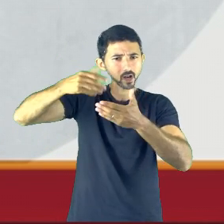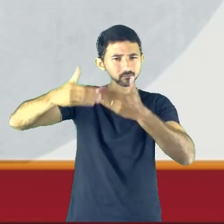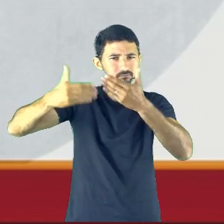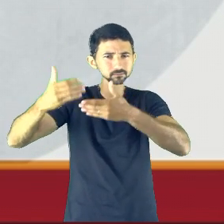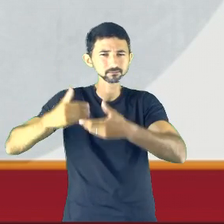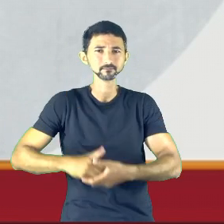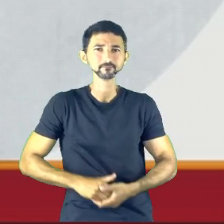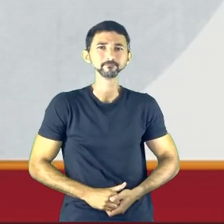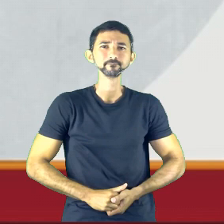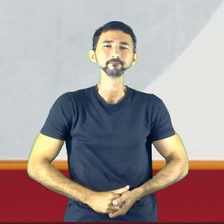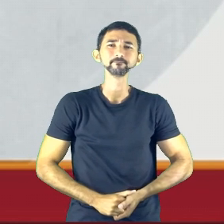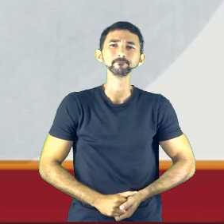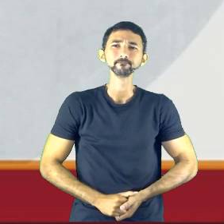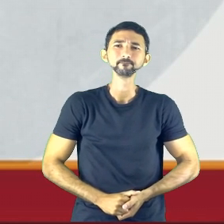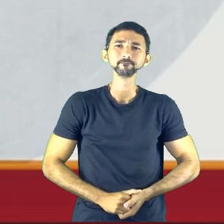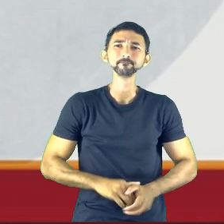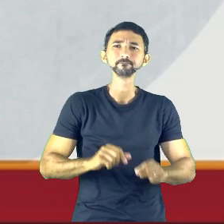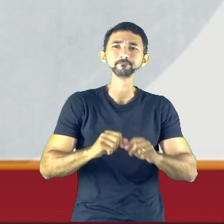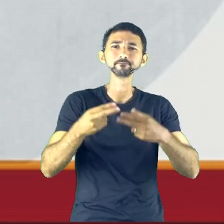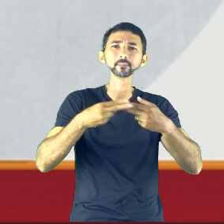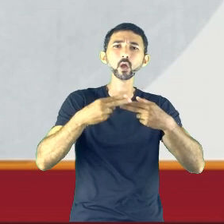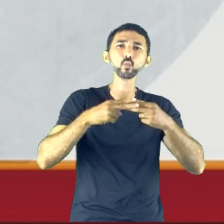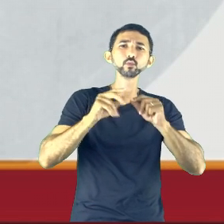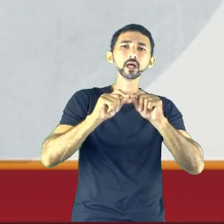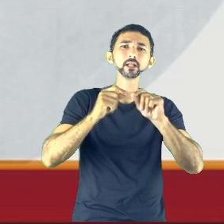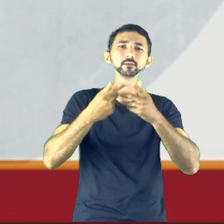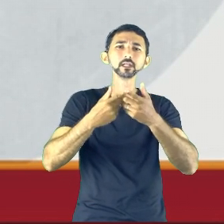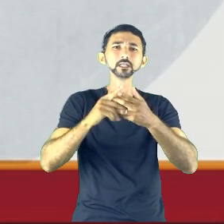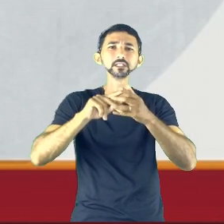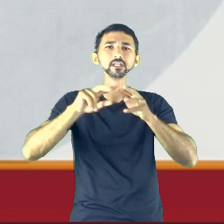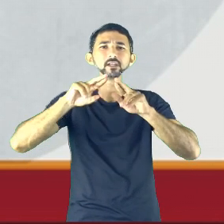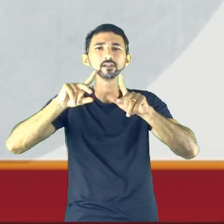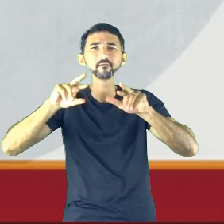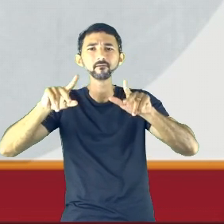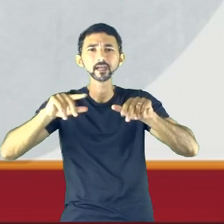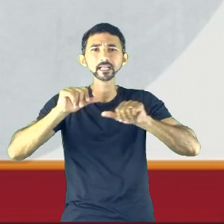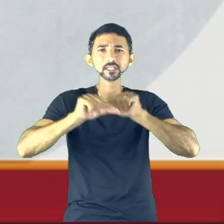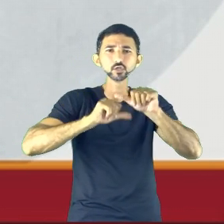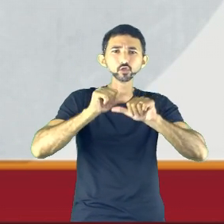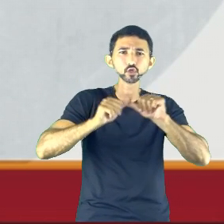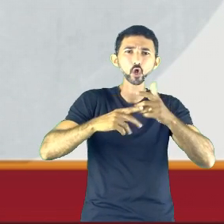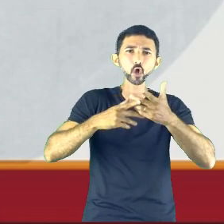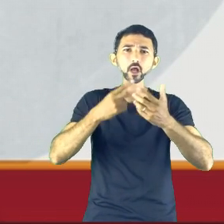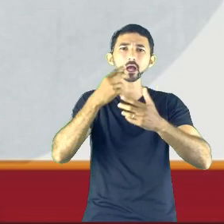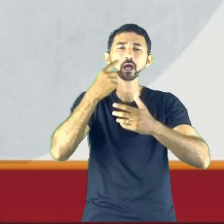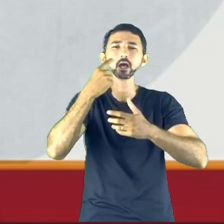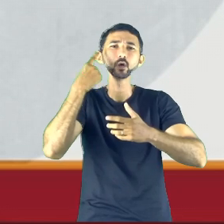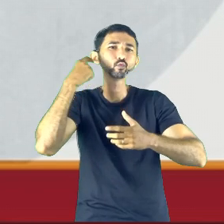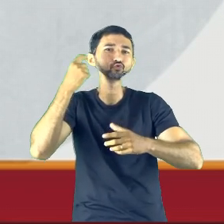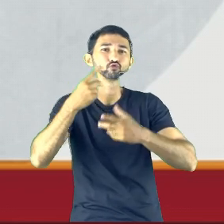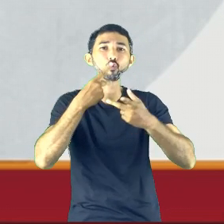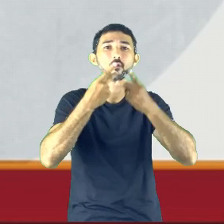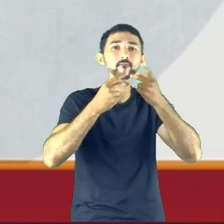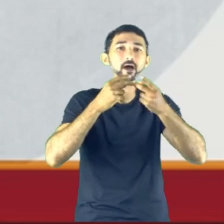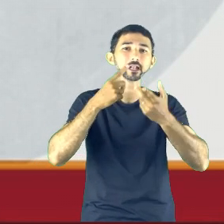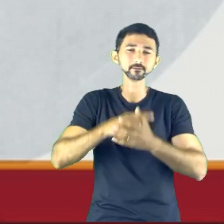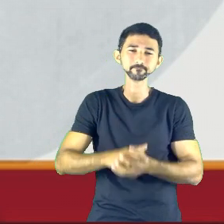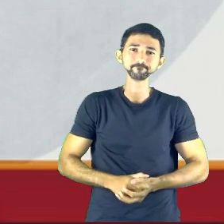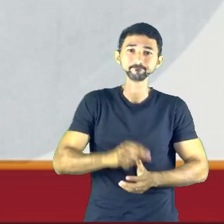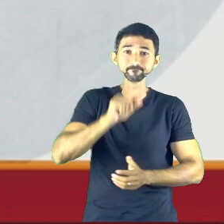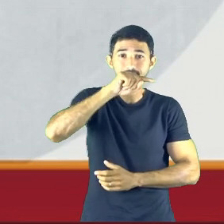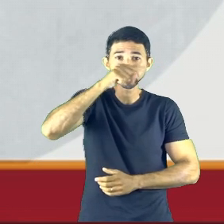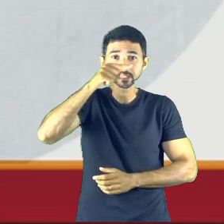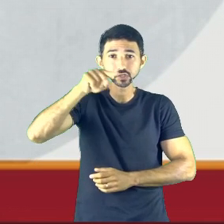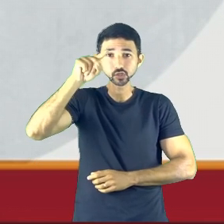bom? Vamos adiante aqui. Olha só, quando escrevemos, usamos vários sinais diferentes que modificam os sons das palavras. Um